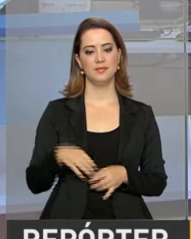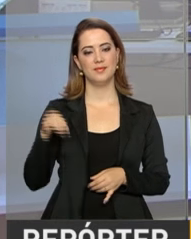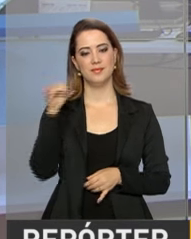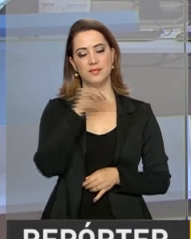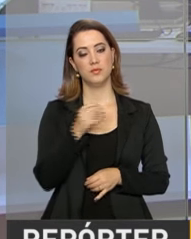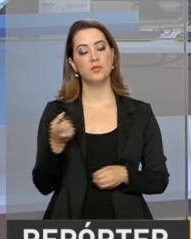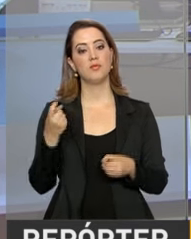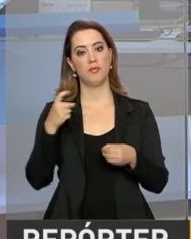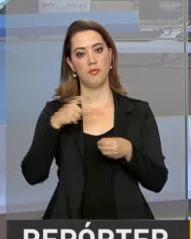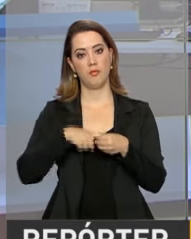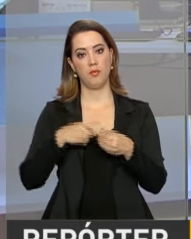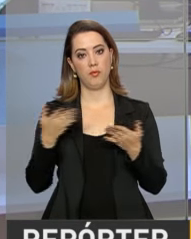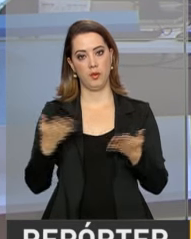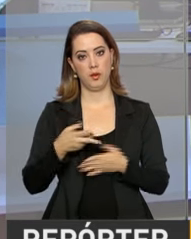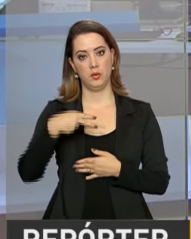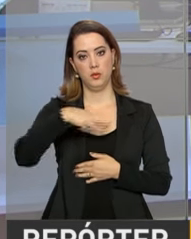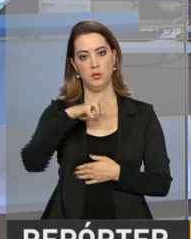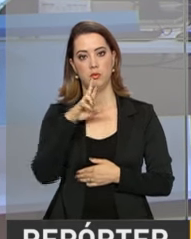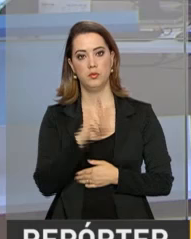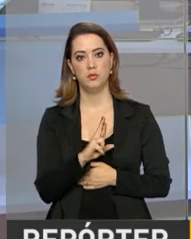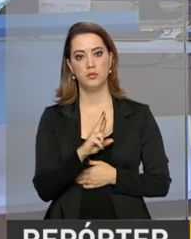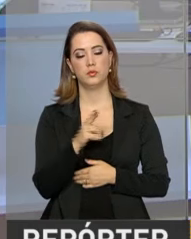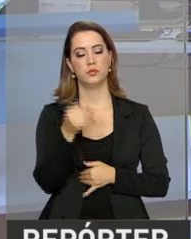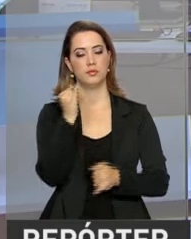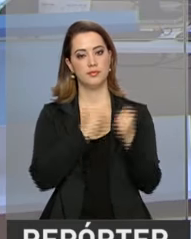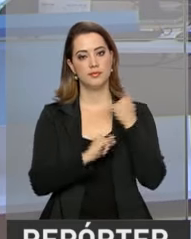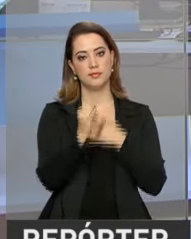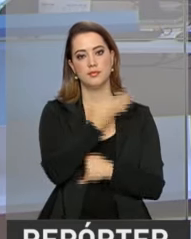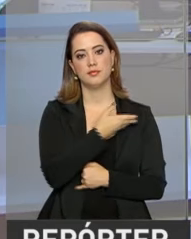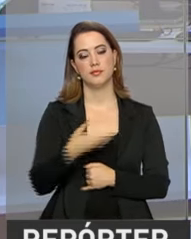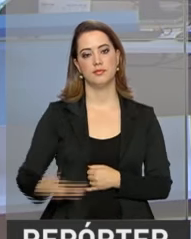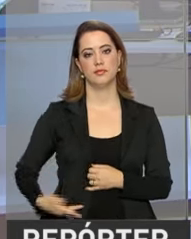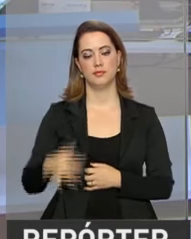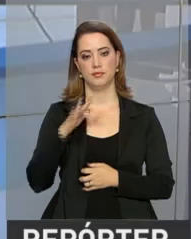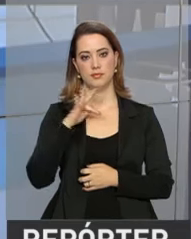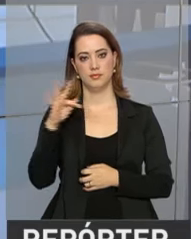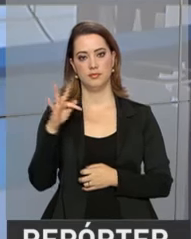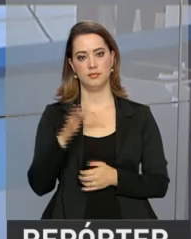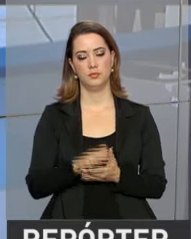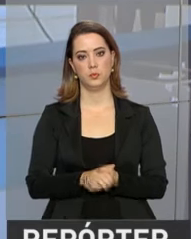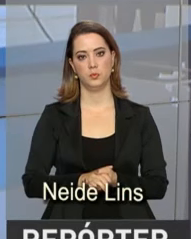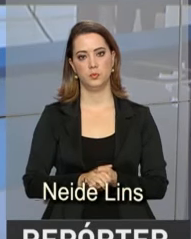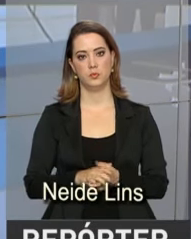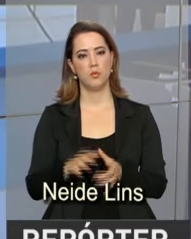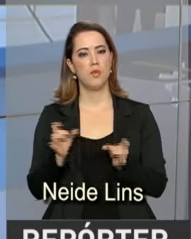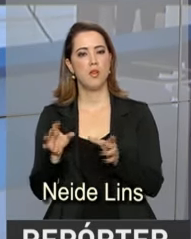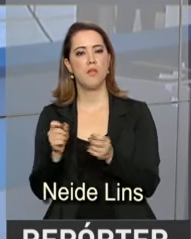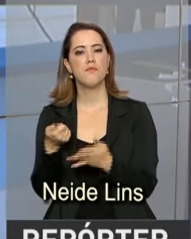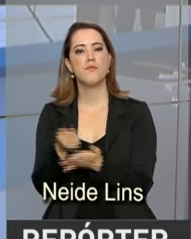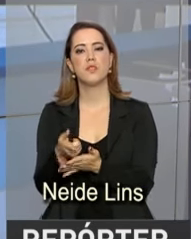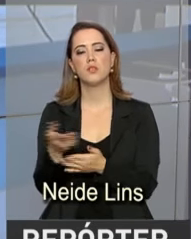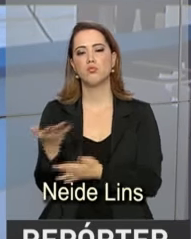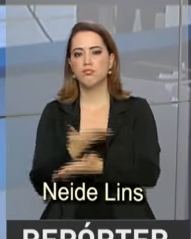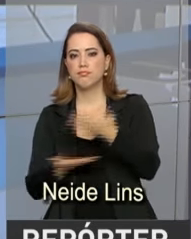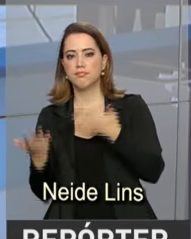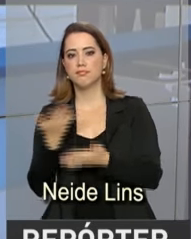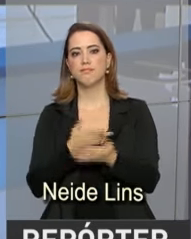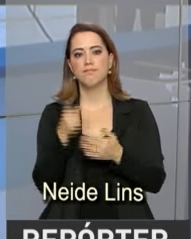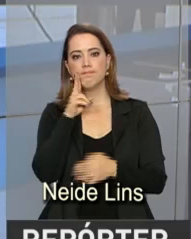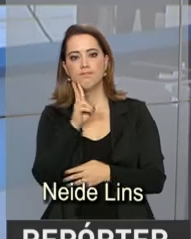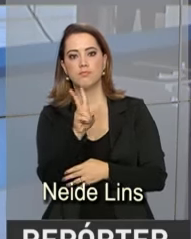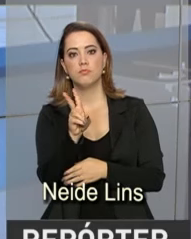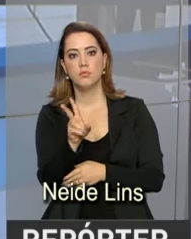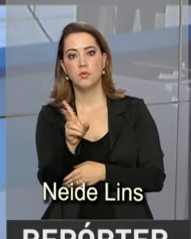Olá, estamos de volta com o repórter NBR e as notícias do governo federal. O mercado financeiro prevê uma recuperação mais rápida